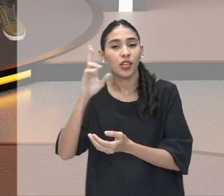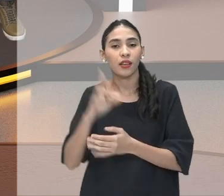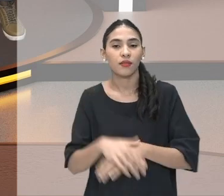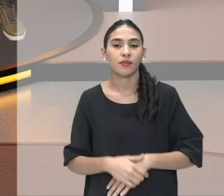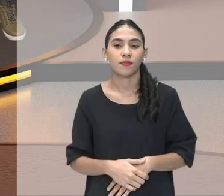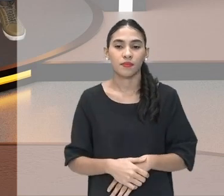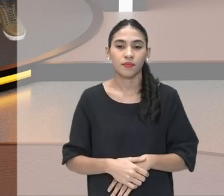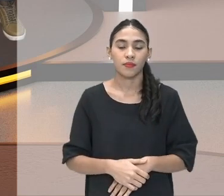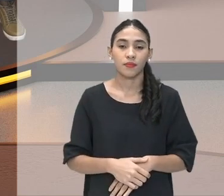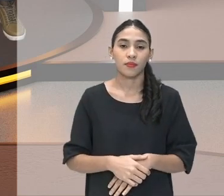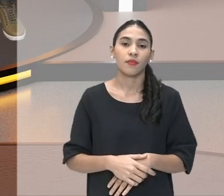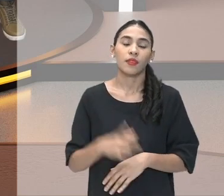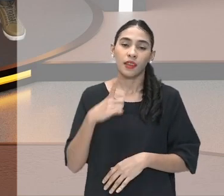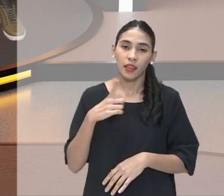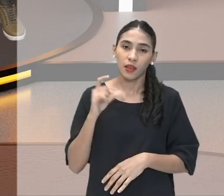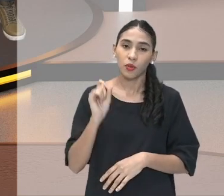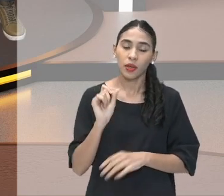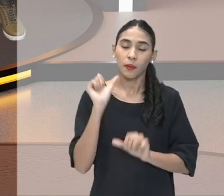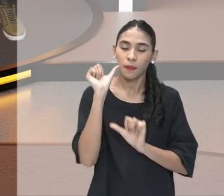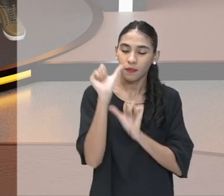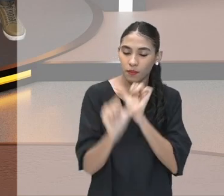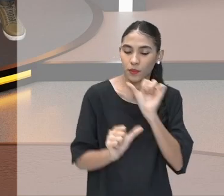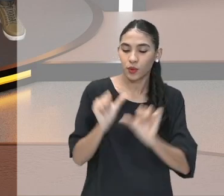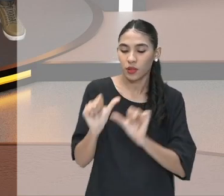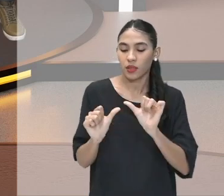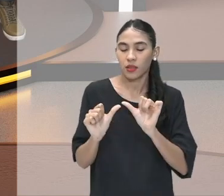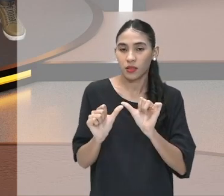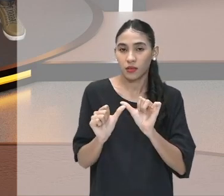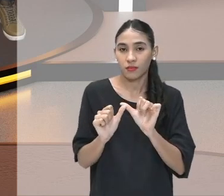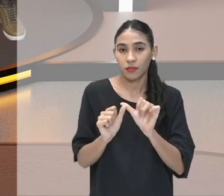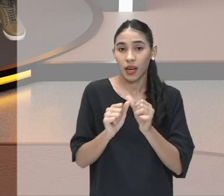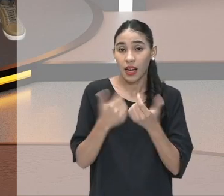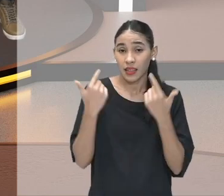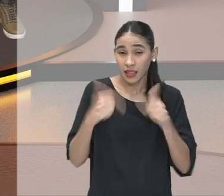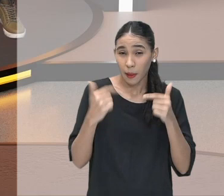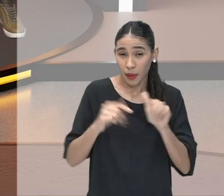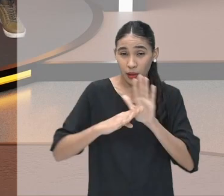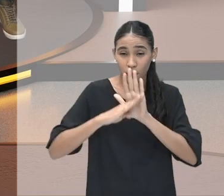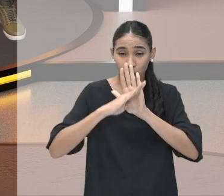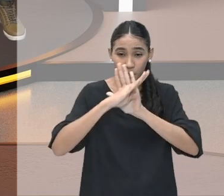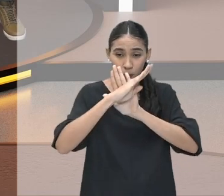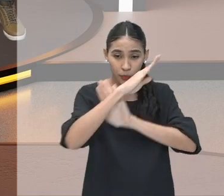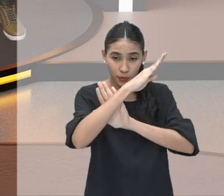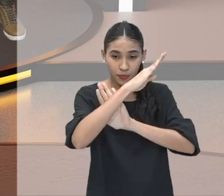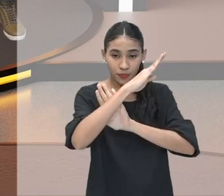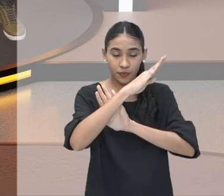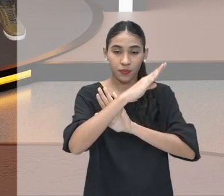Então, vai haver, a produção vai aumentar e você vai, com isso,